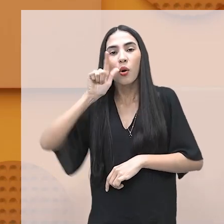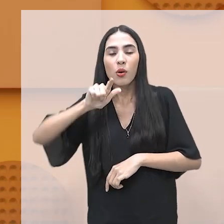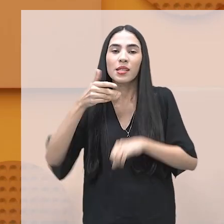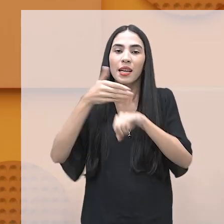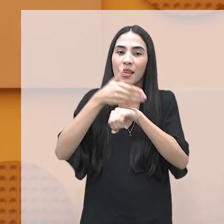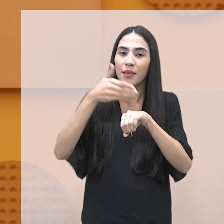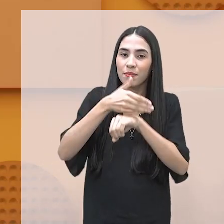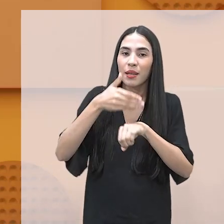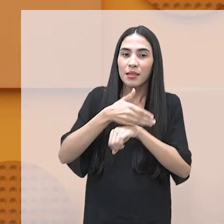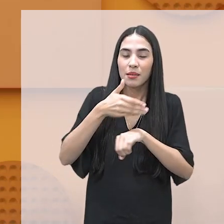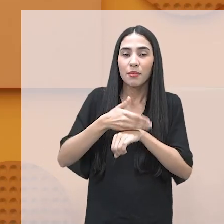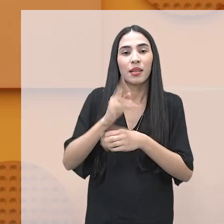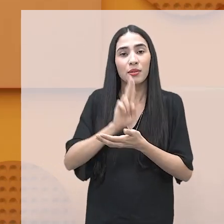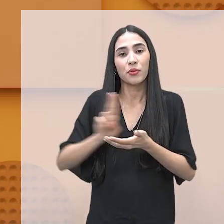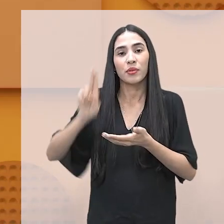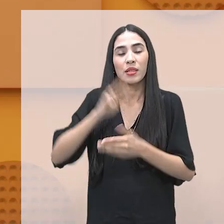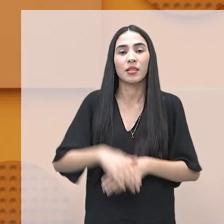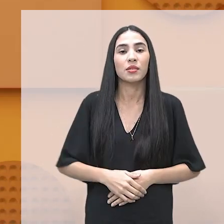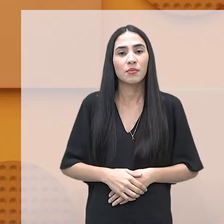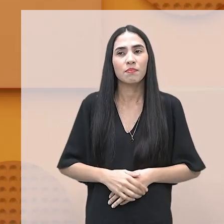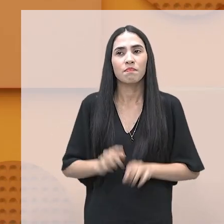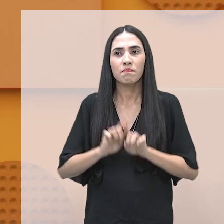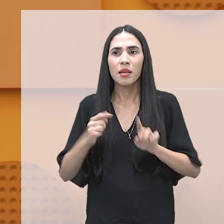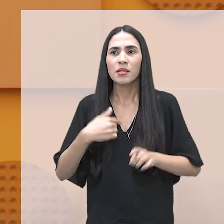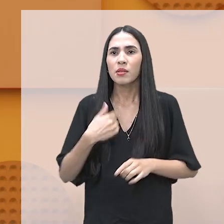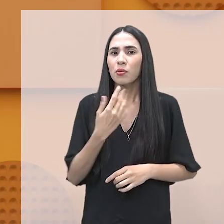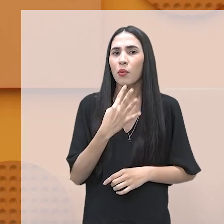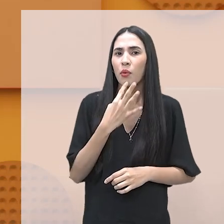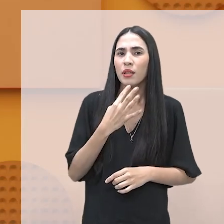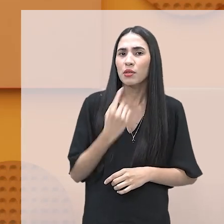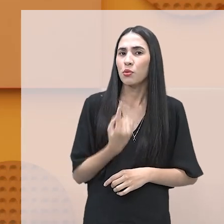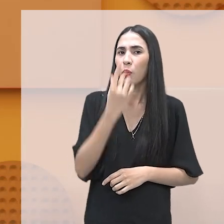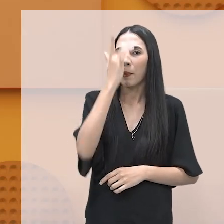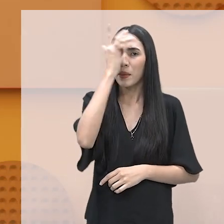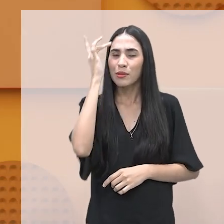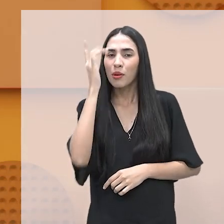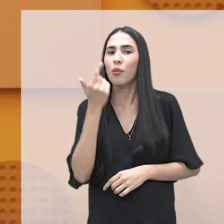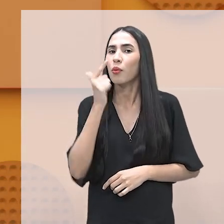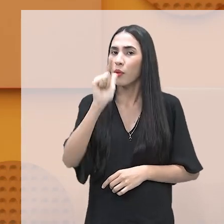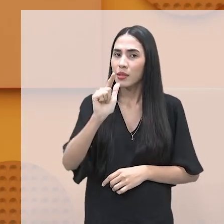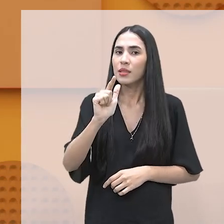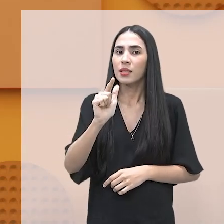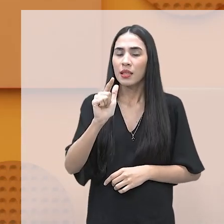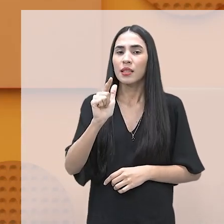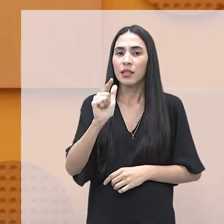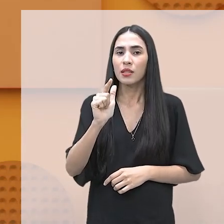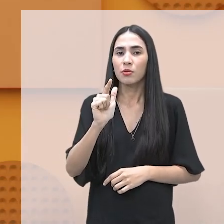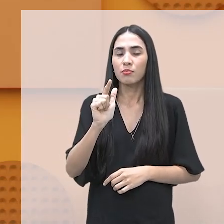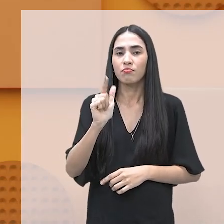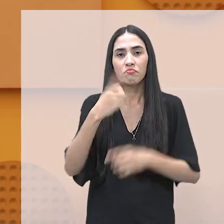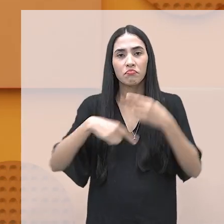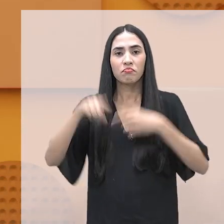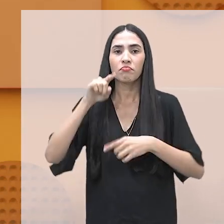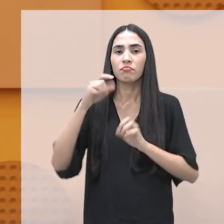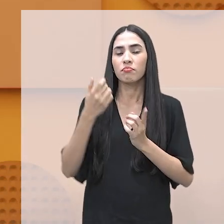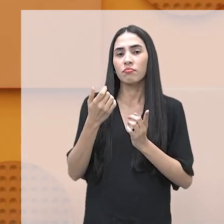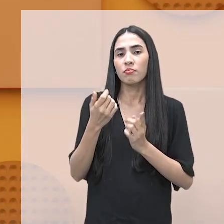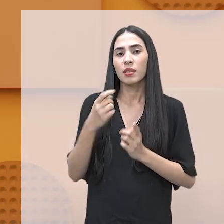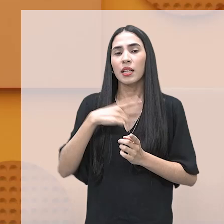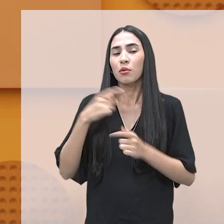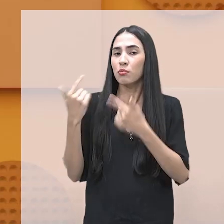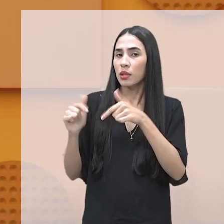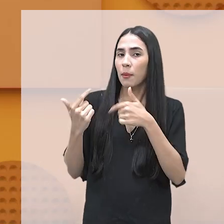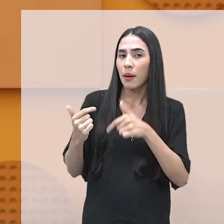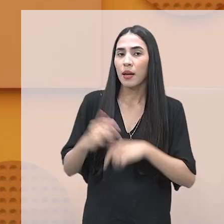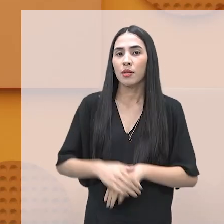ascender socialmente. Ah, professor, mas eu conheço um exemplo de uma pessoa que conseguiu ascender socialmente por meio do seu trabalho,